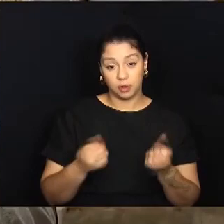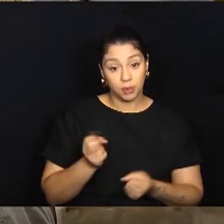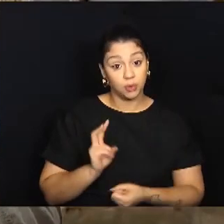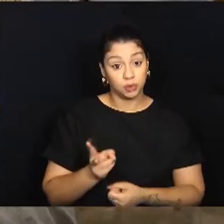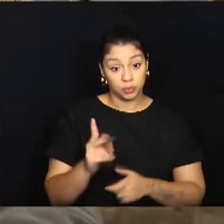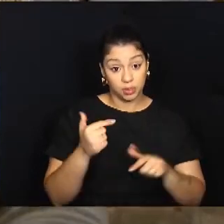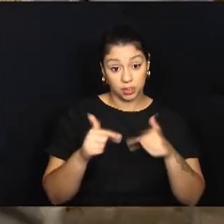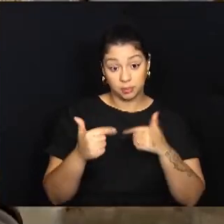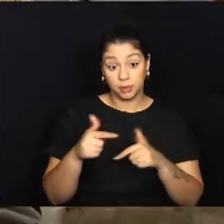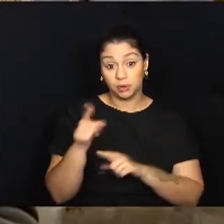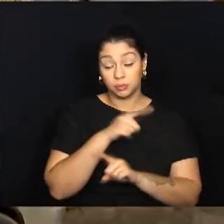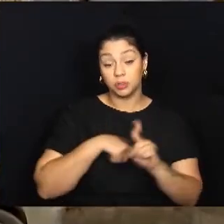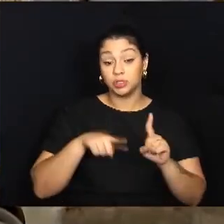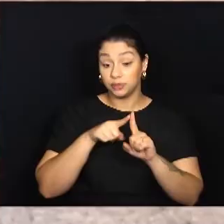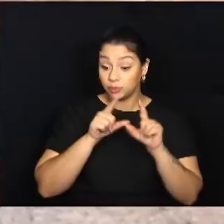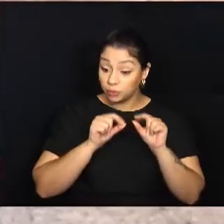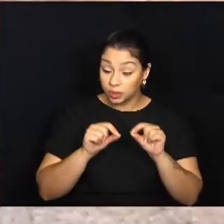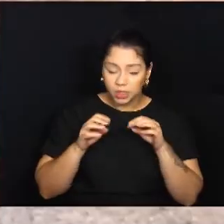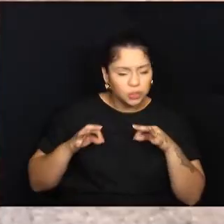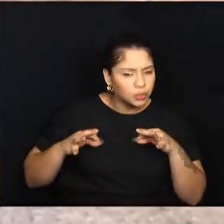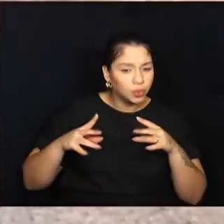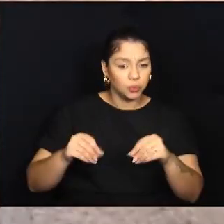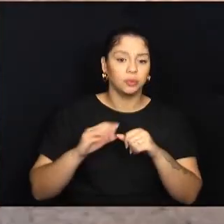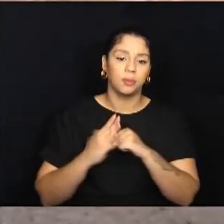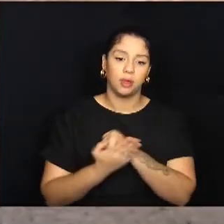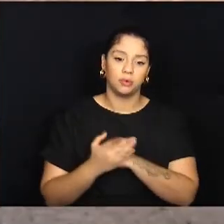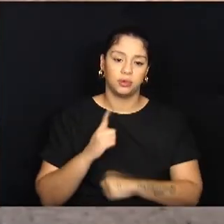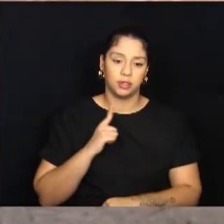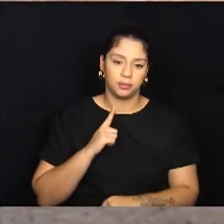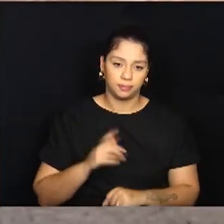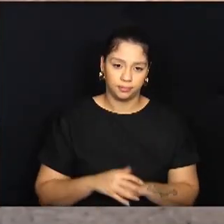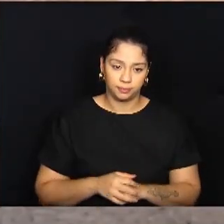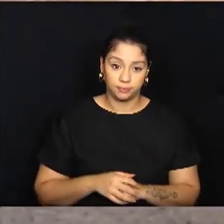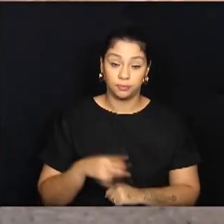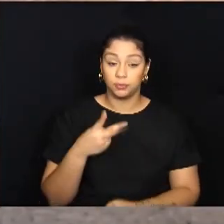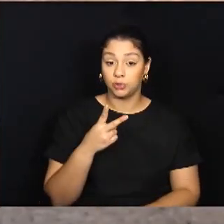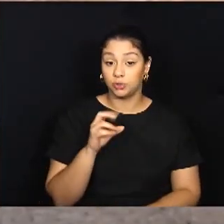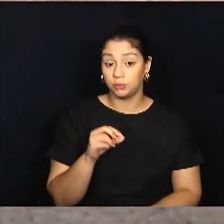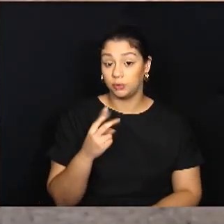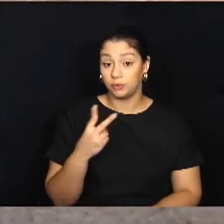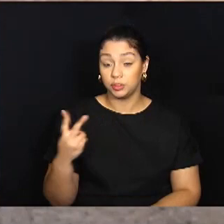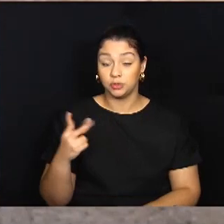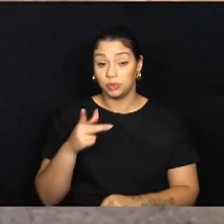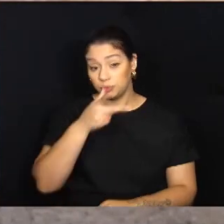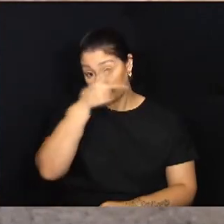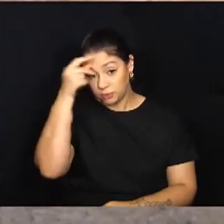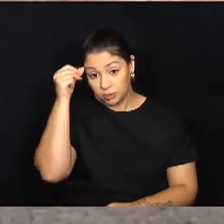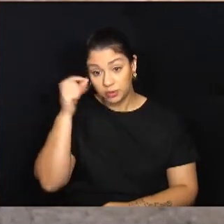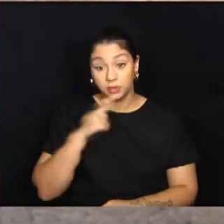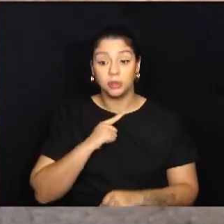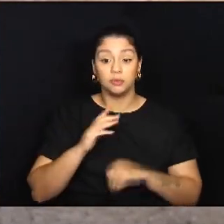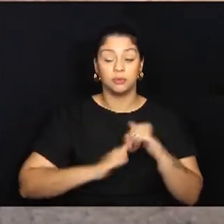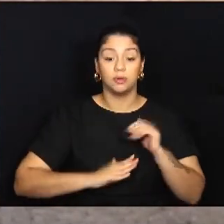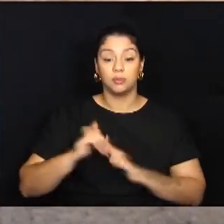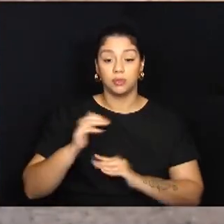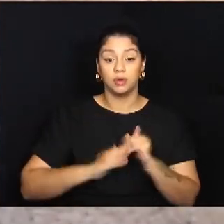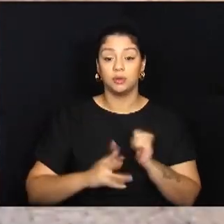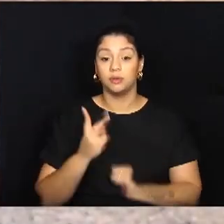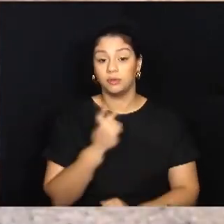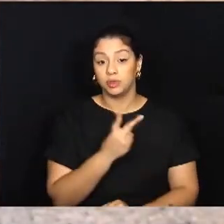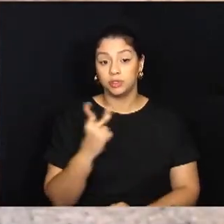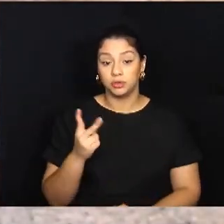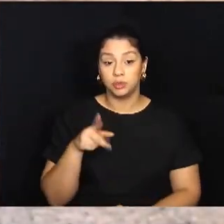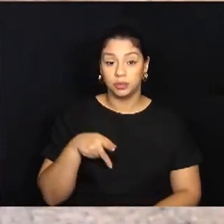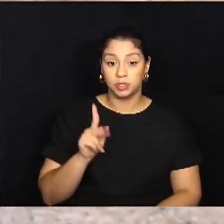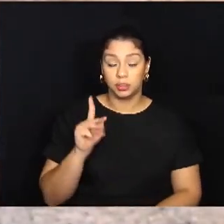disse, para fazer chegar em todos os bairros. Em 2022, a Prefeitura executou 22 quilômetros de